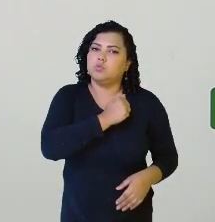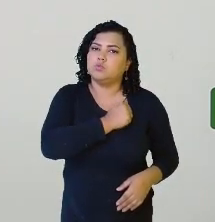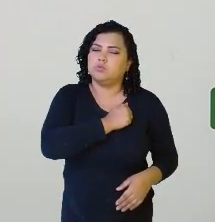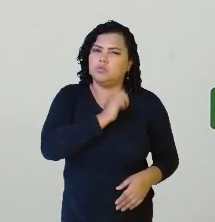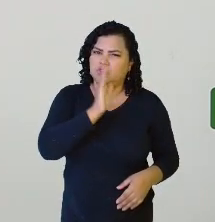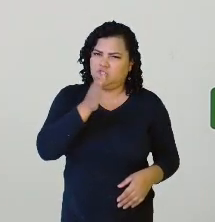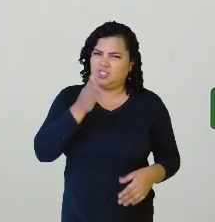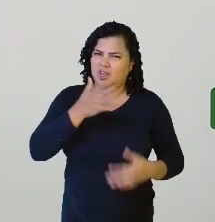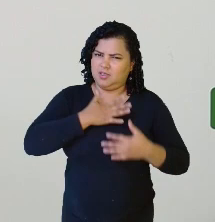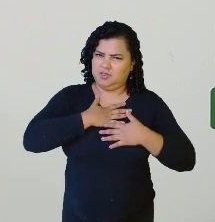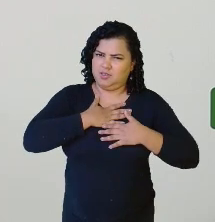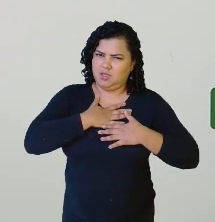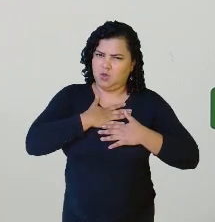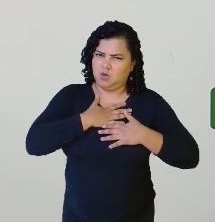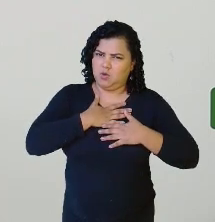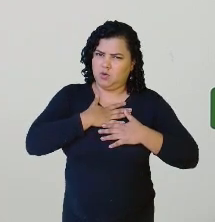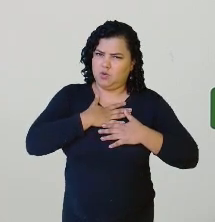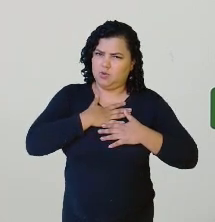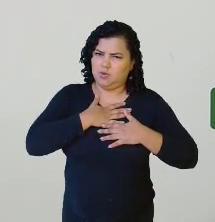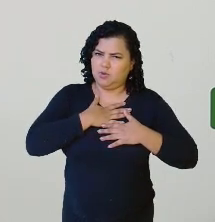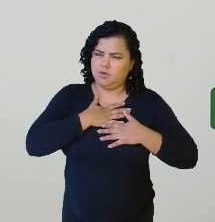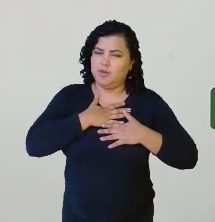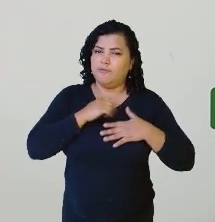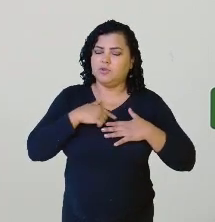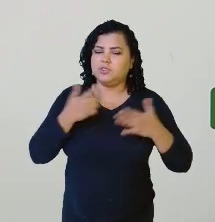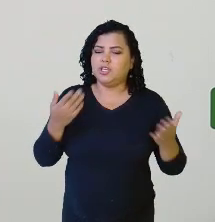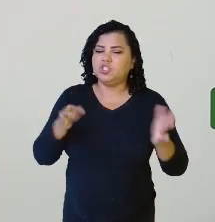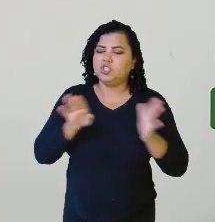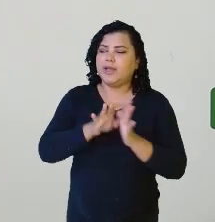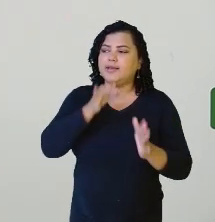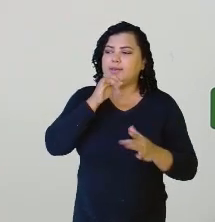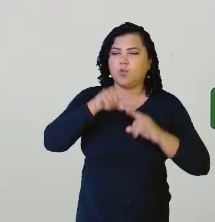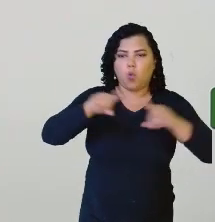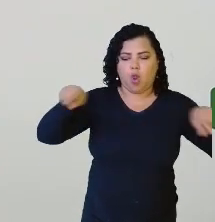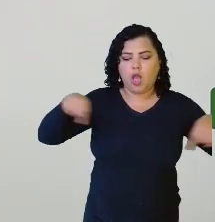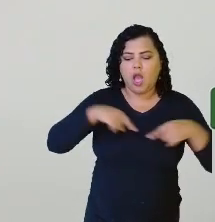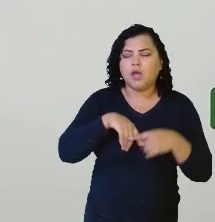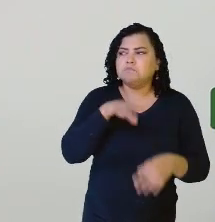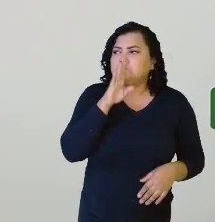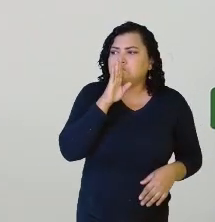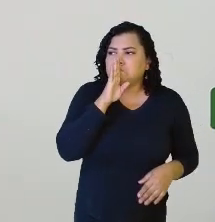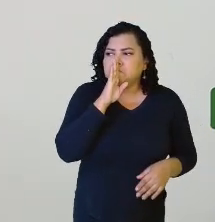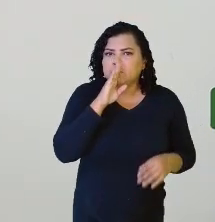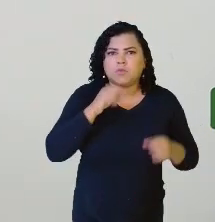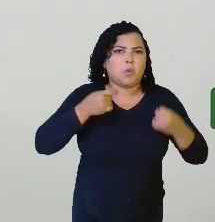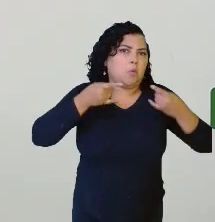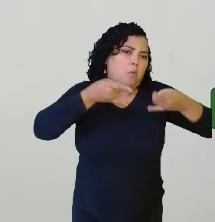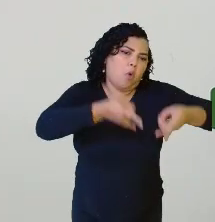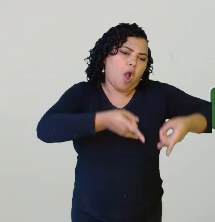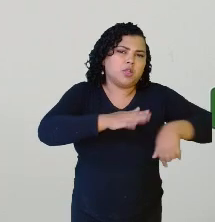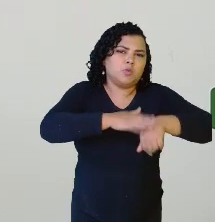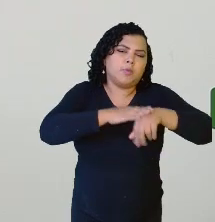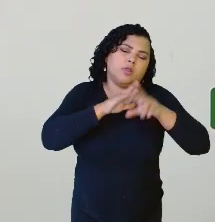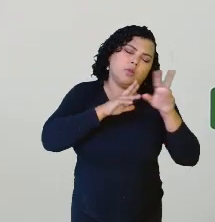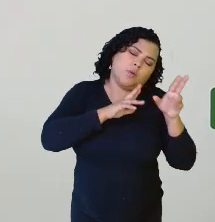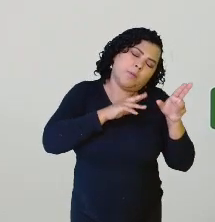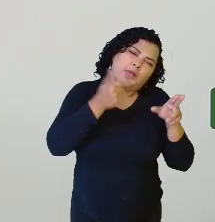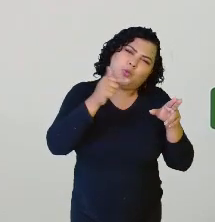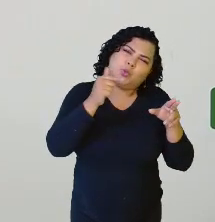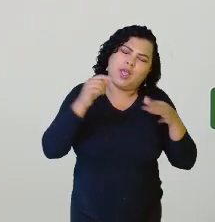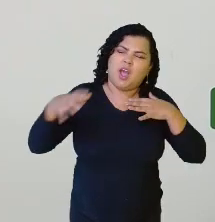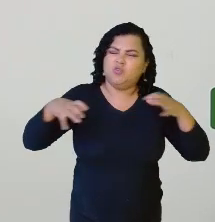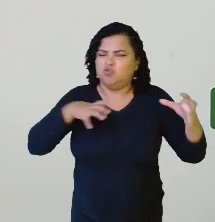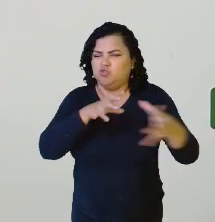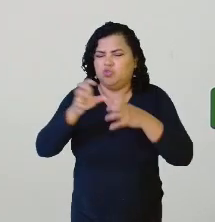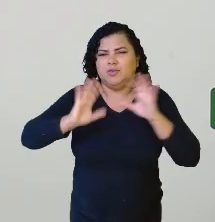para sentir isso? Você chega num lugar totalmente silencioso, no seu quarto, na hora de dormir, e não tem aquela